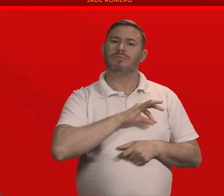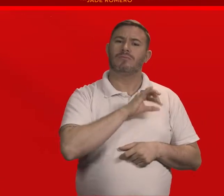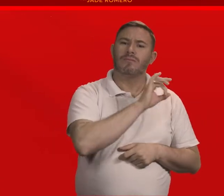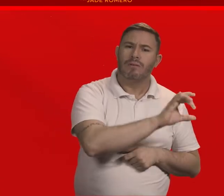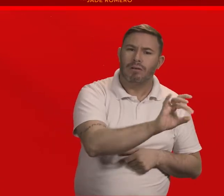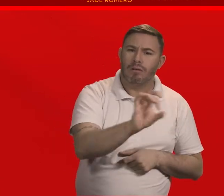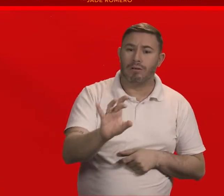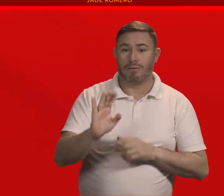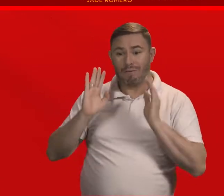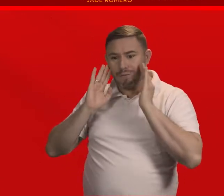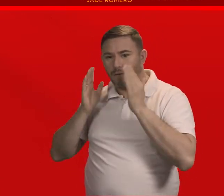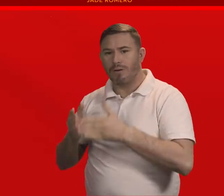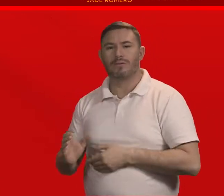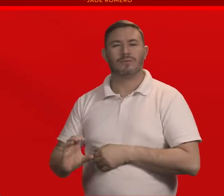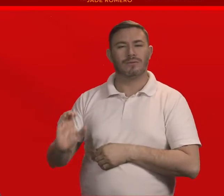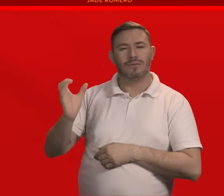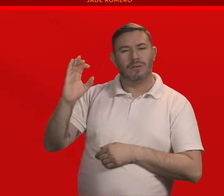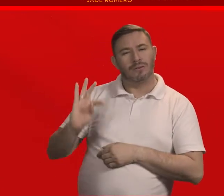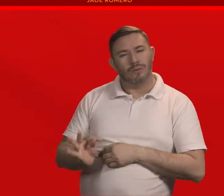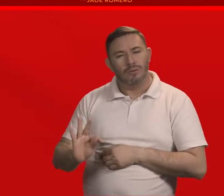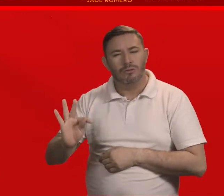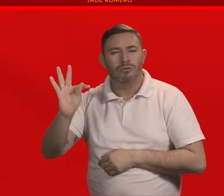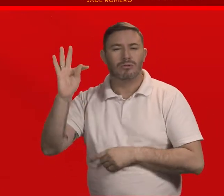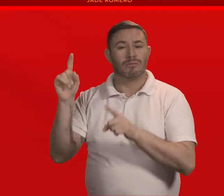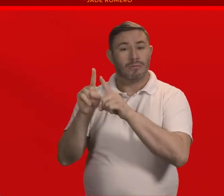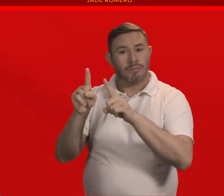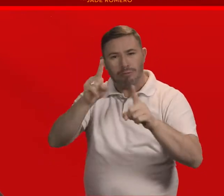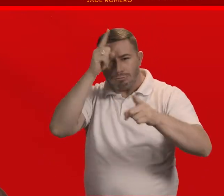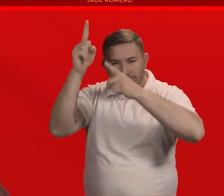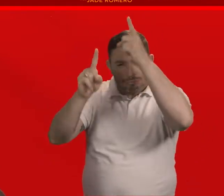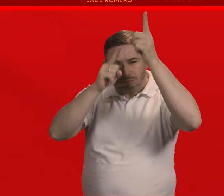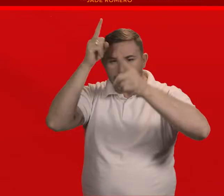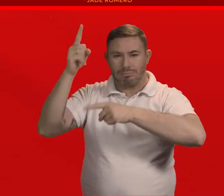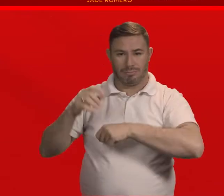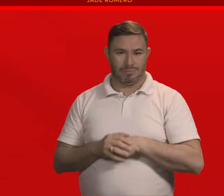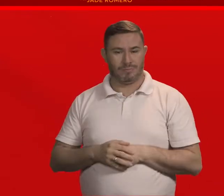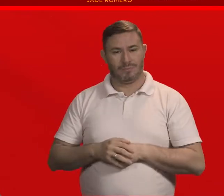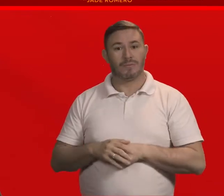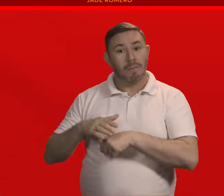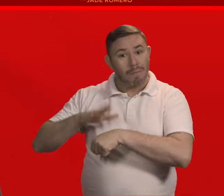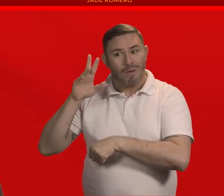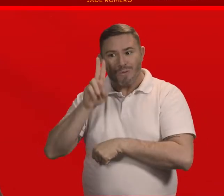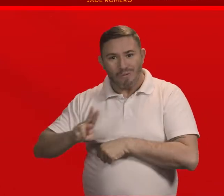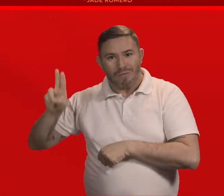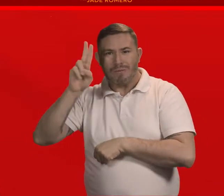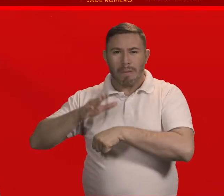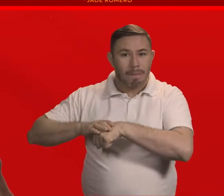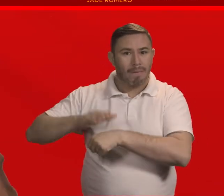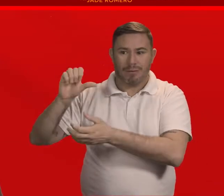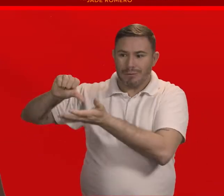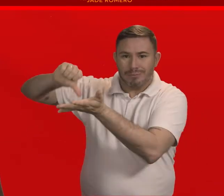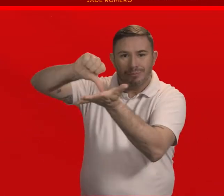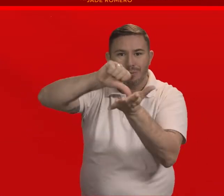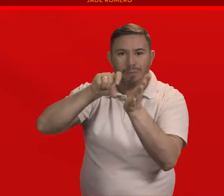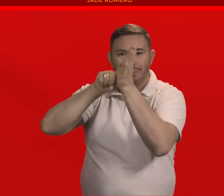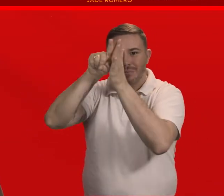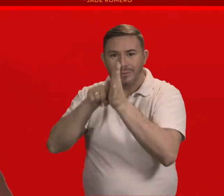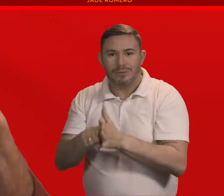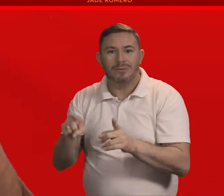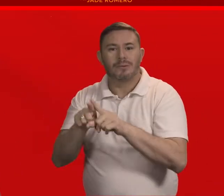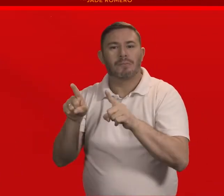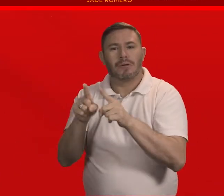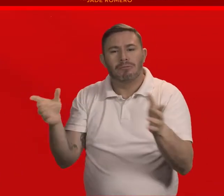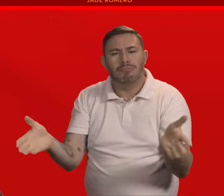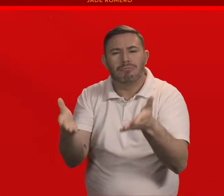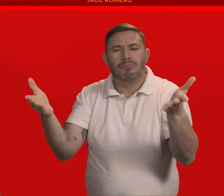renda, mas com base em investimento em ciência, tecnologia e inovação. Mais universidades, mais centro de pesquisa,